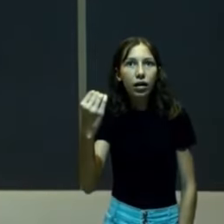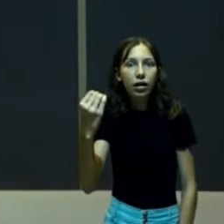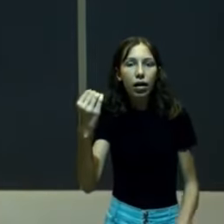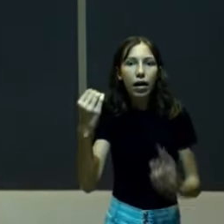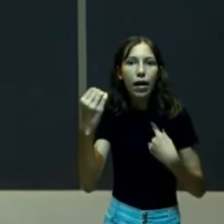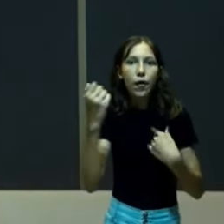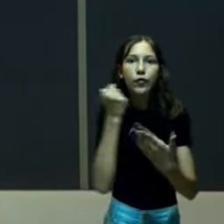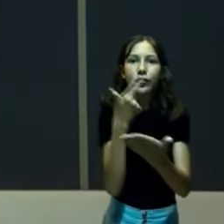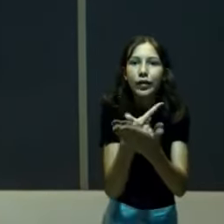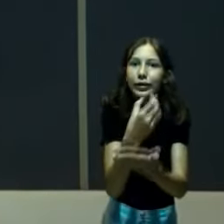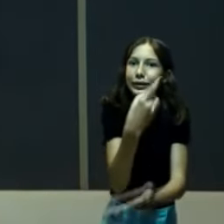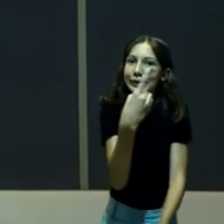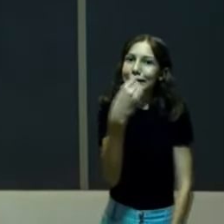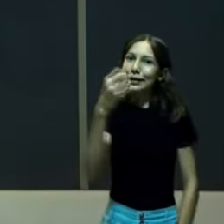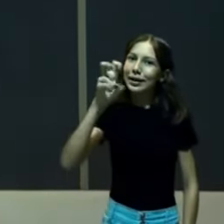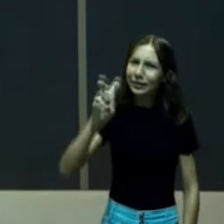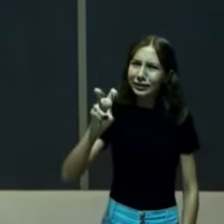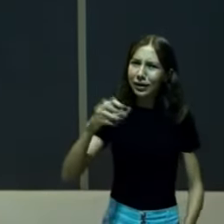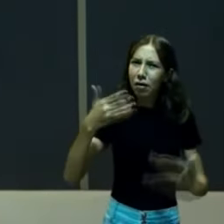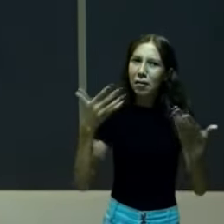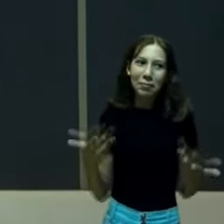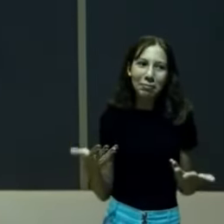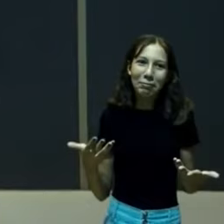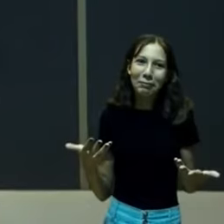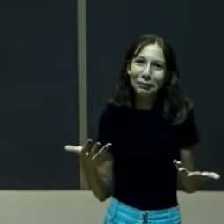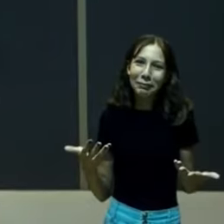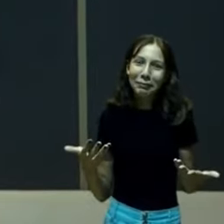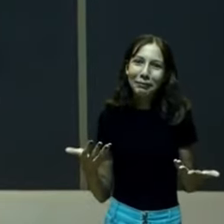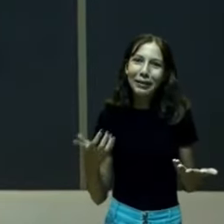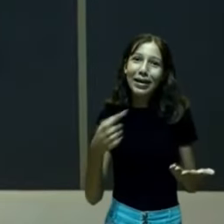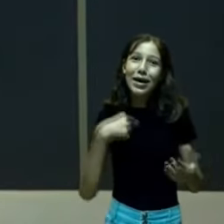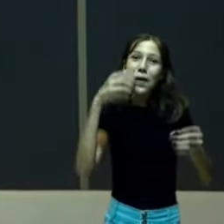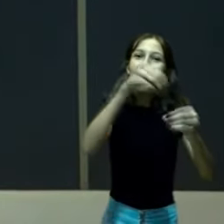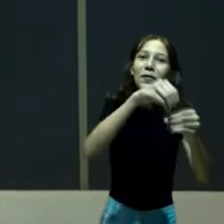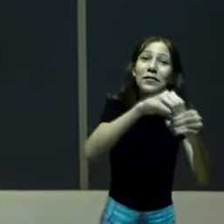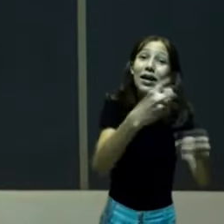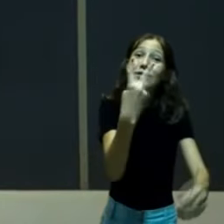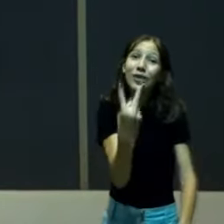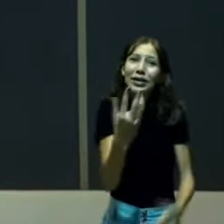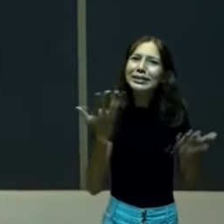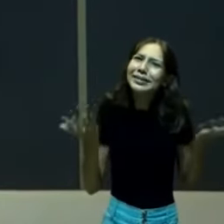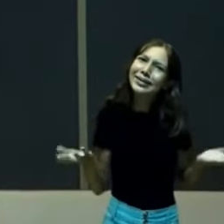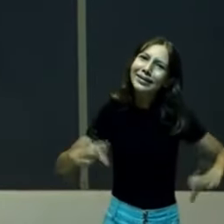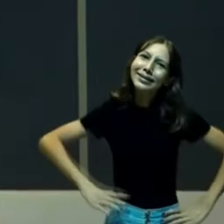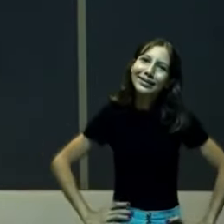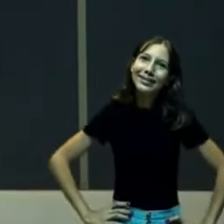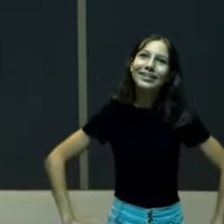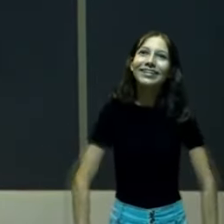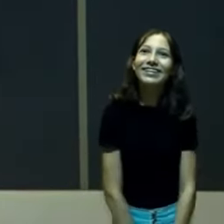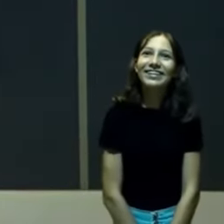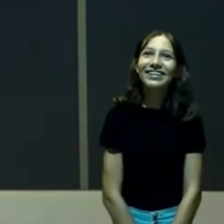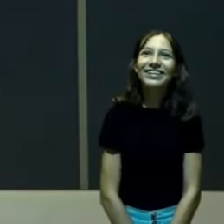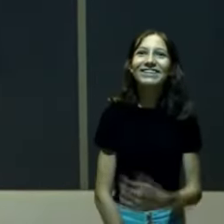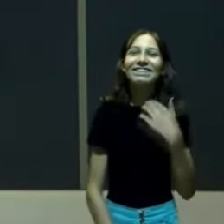105, que generosidade é essa? No mínimo, era o seguinte, 100 é o que vale, e